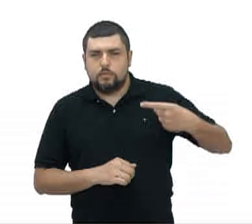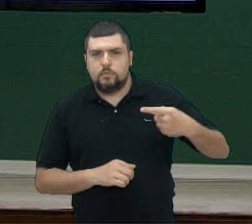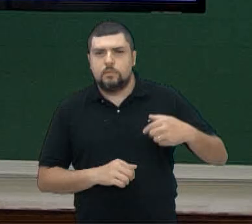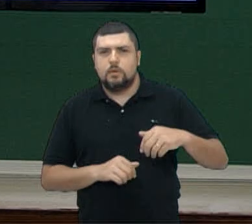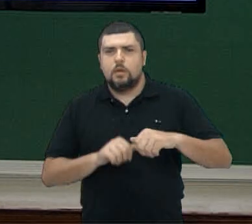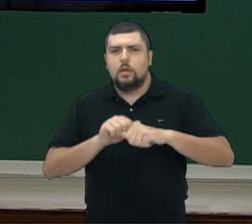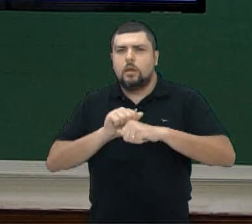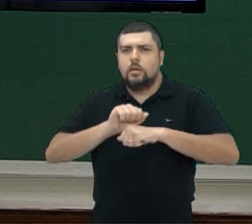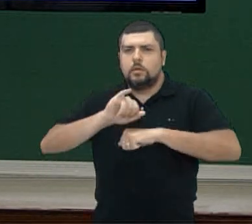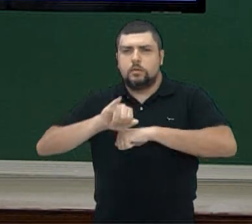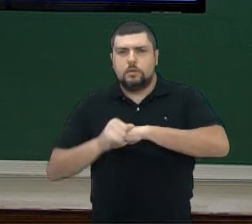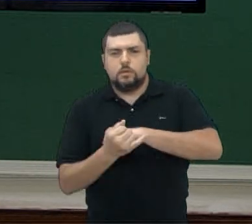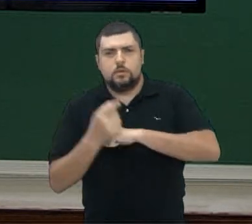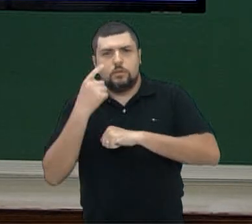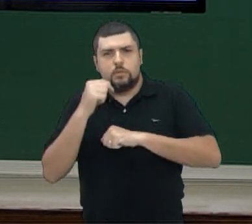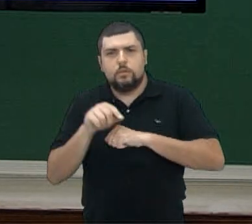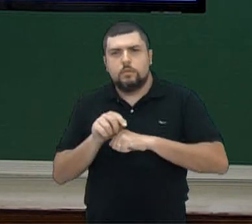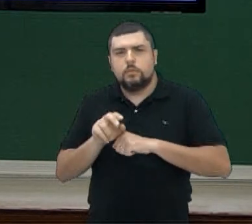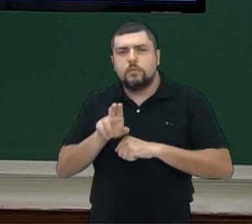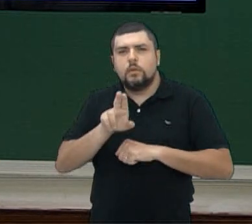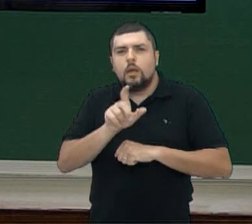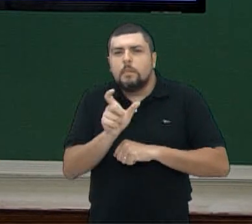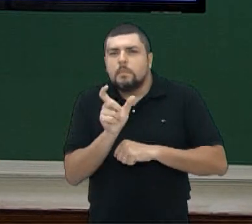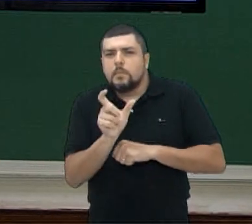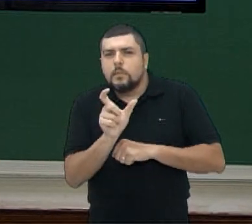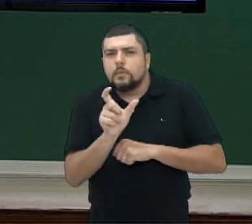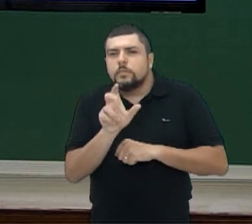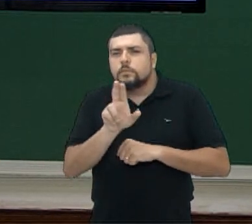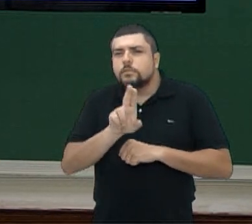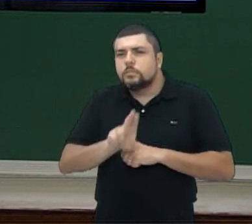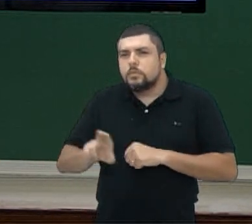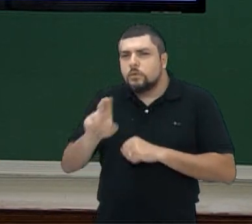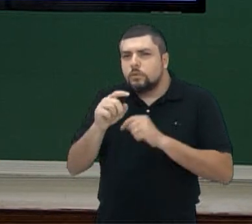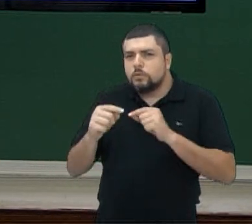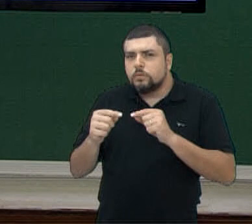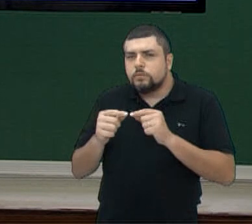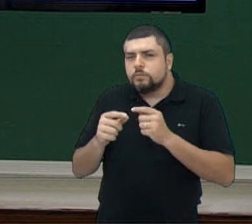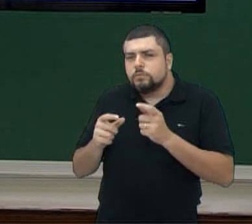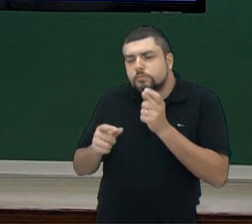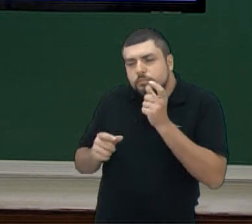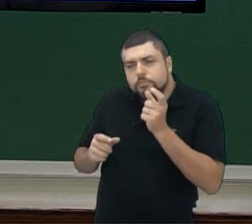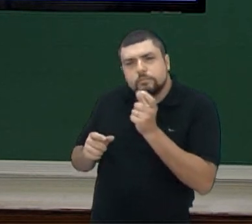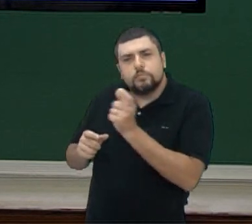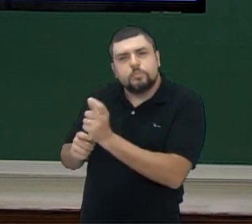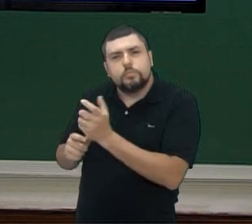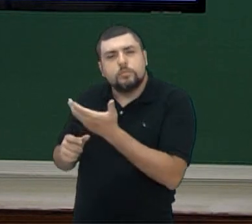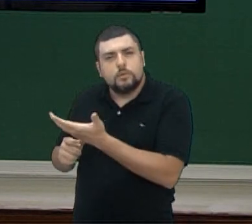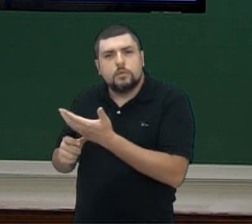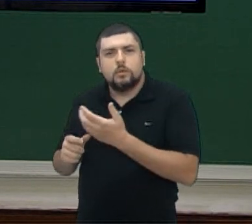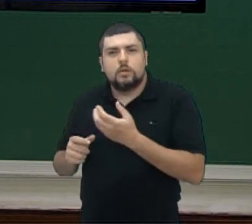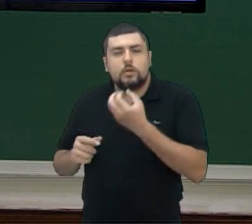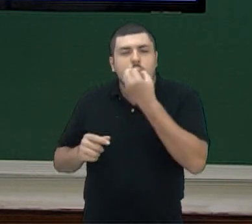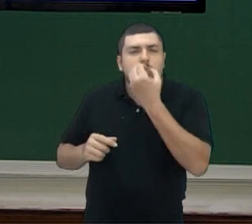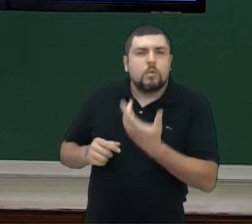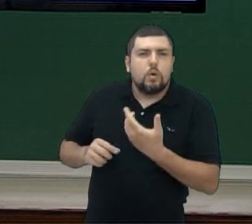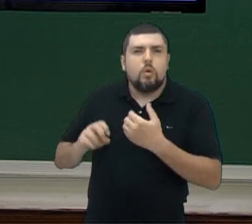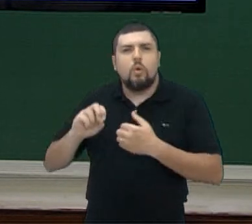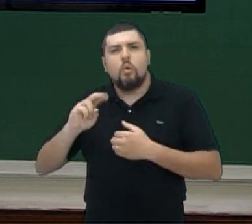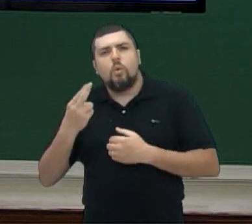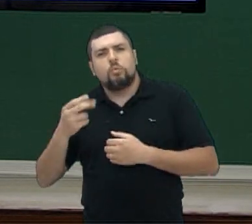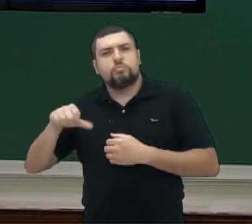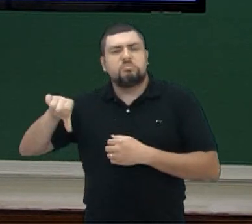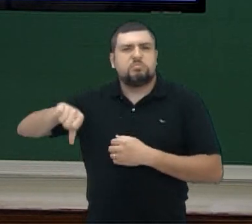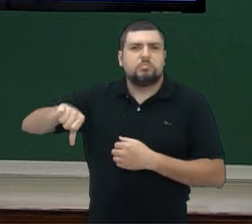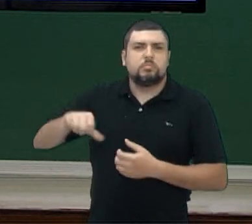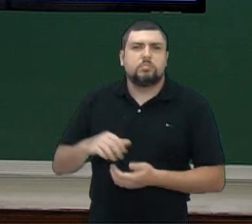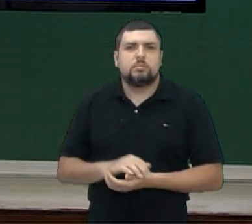o John usa para se referir ao Garfield? Esse adjetivo, ele é positivo ou negativo? Como eu quero que vocês